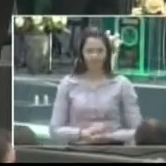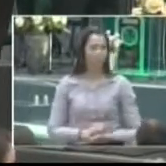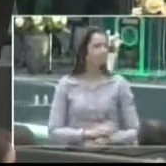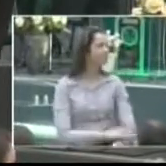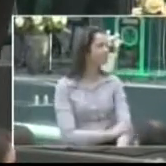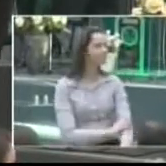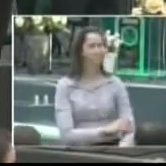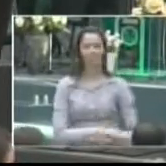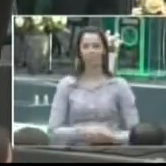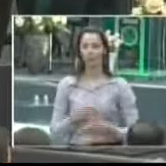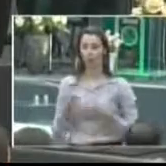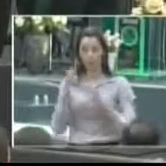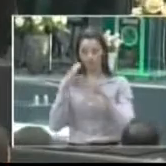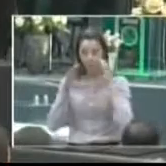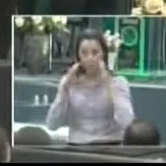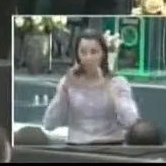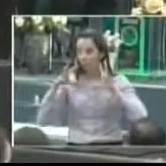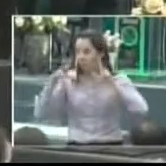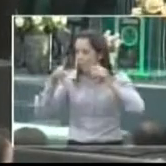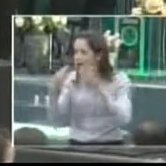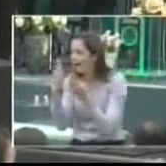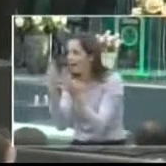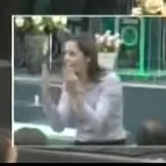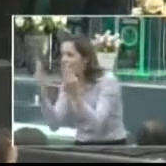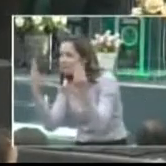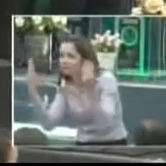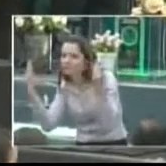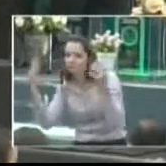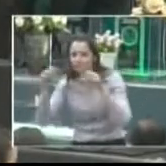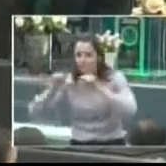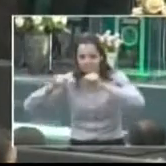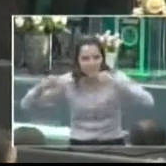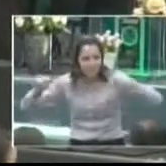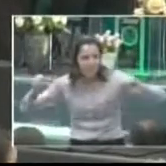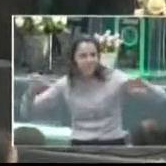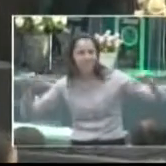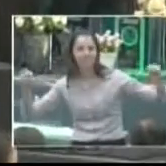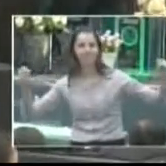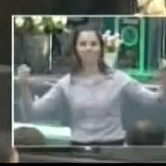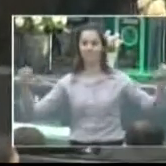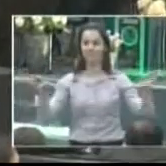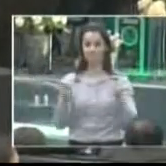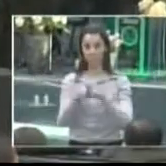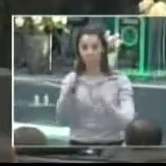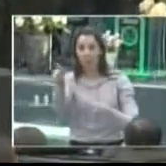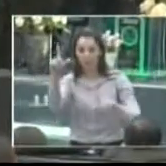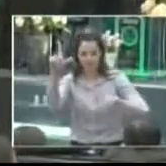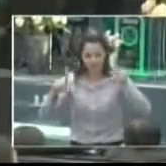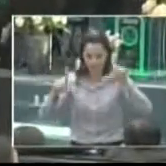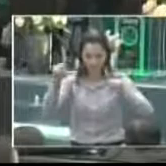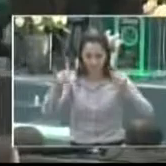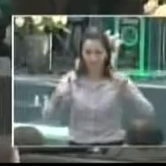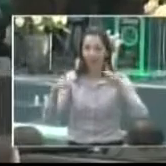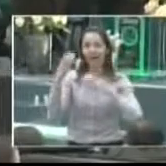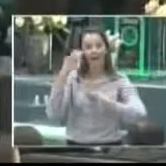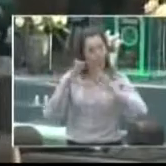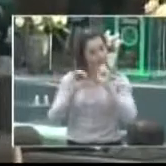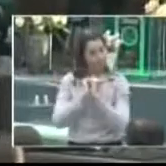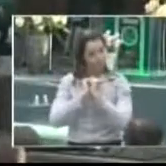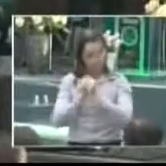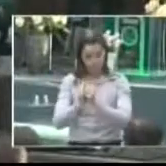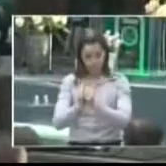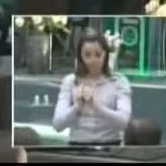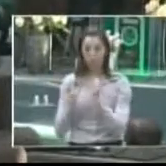Vamos fazer um grande coral nesta noite. E você que está nos assistindo de casa, cante junto, por favor, para que os